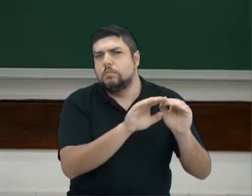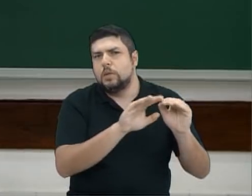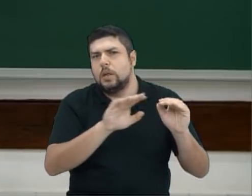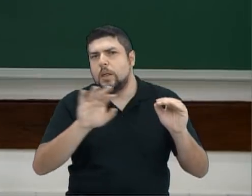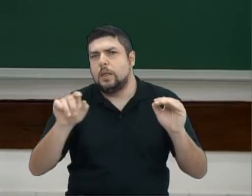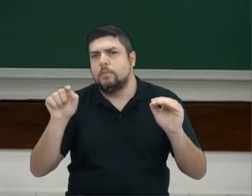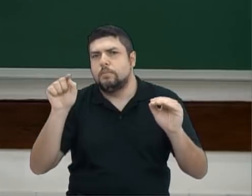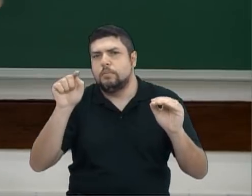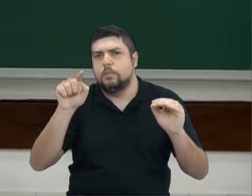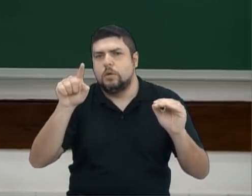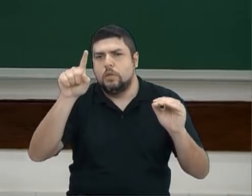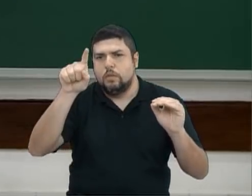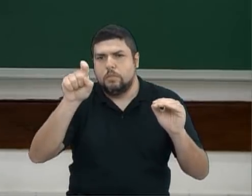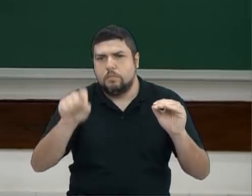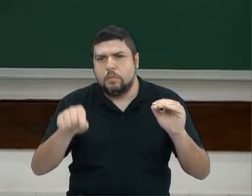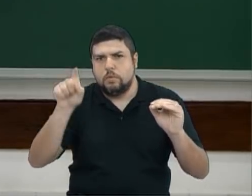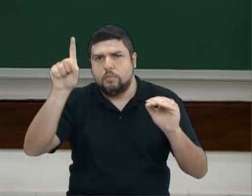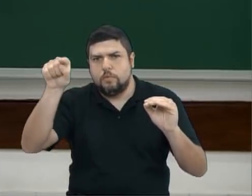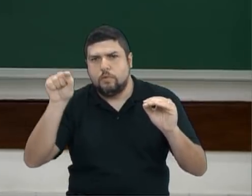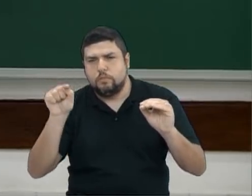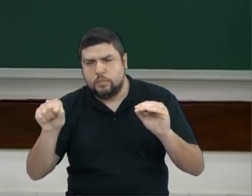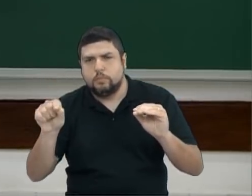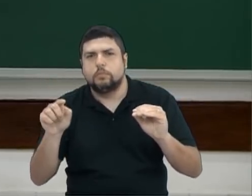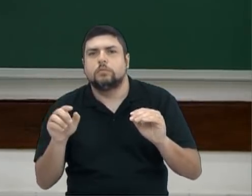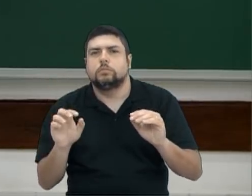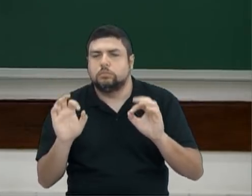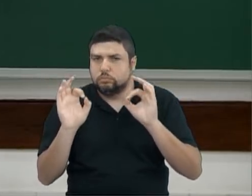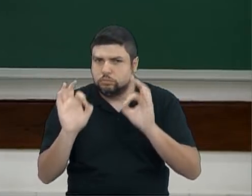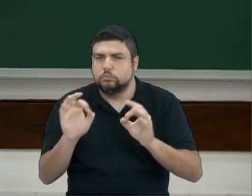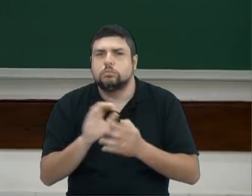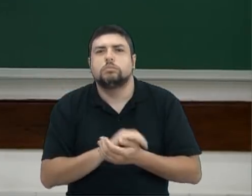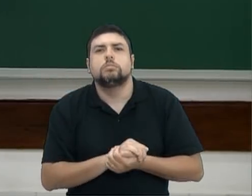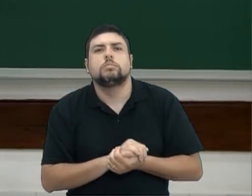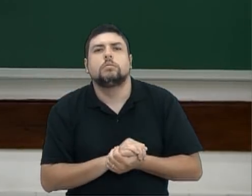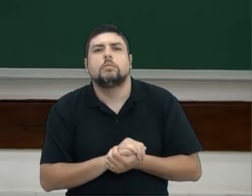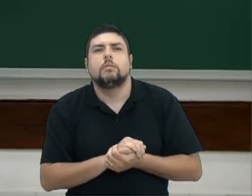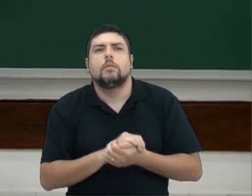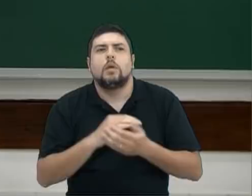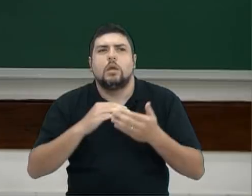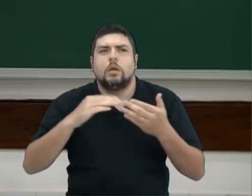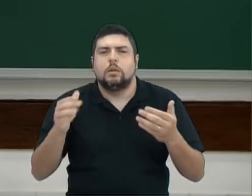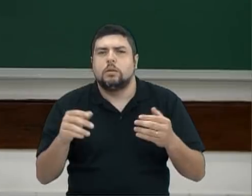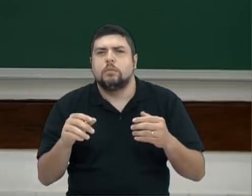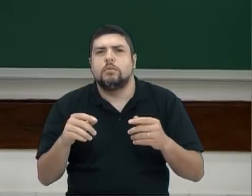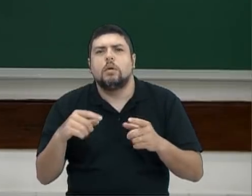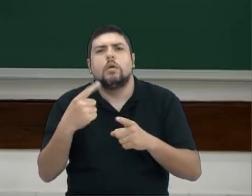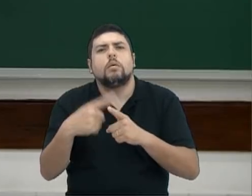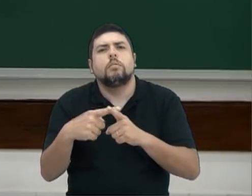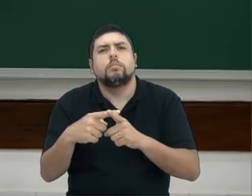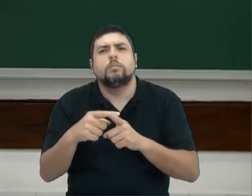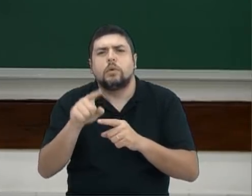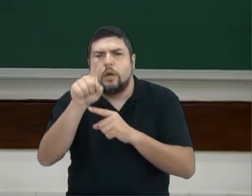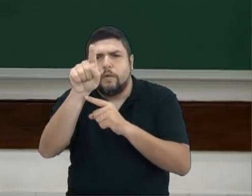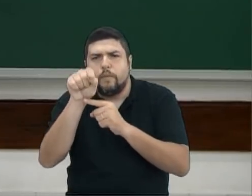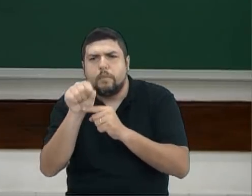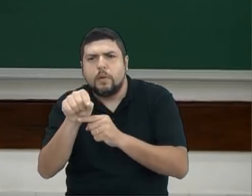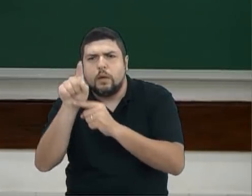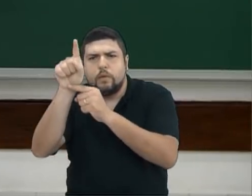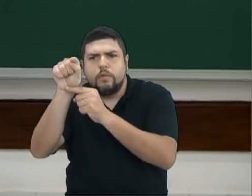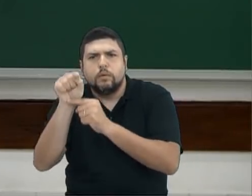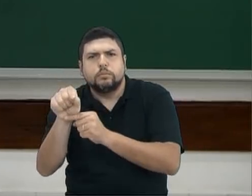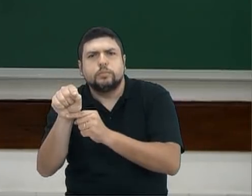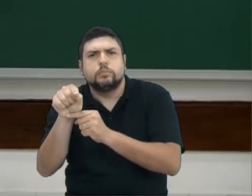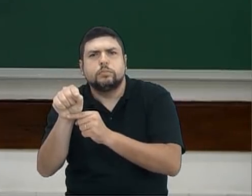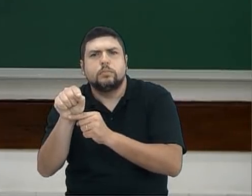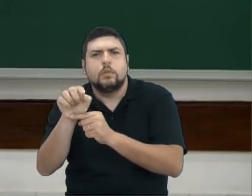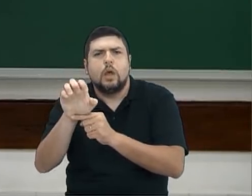pontos de exclamação, um do lado do outro, vamos deixar claro. Esses 2 pontos aqui de exclamação, um do lado do outro, é uma coisa muito